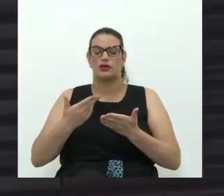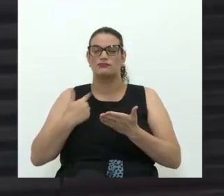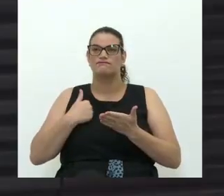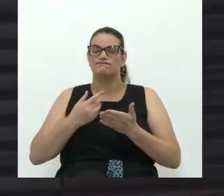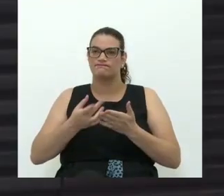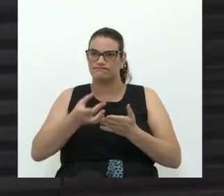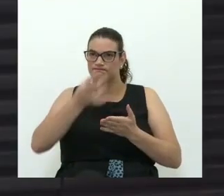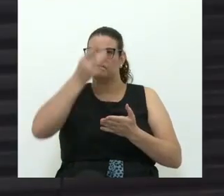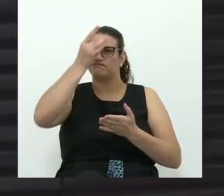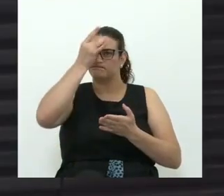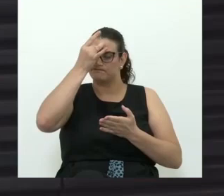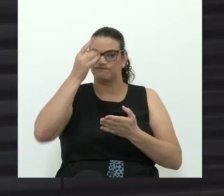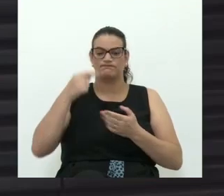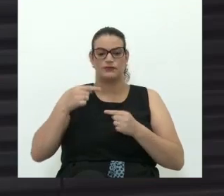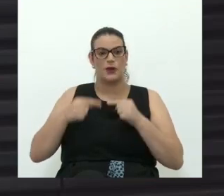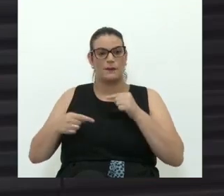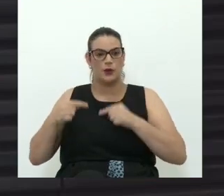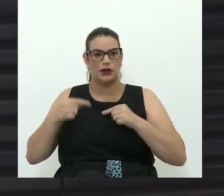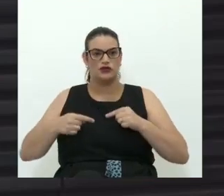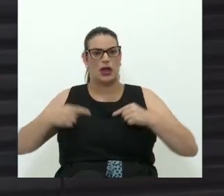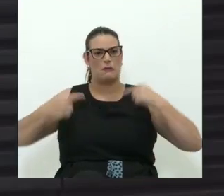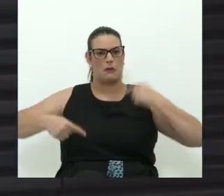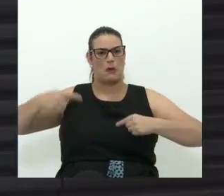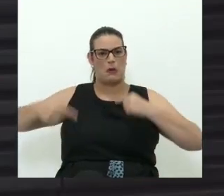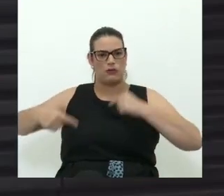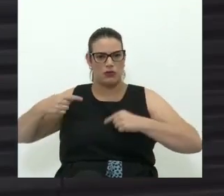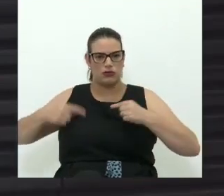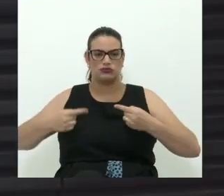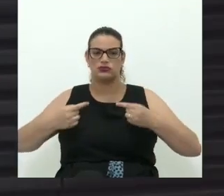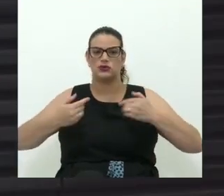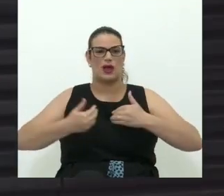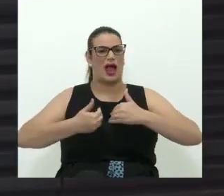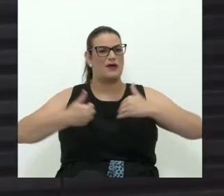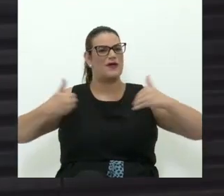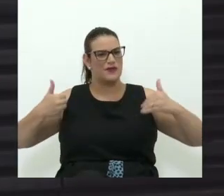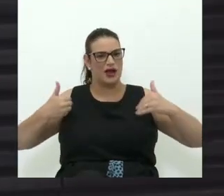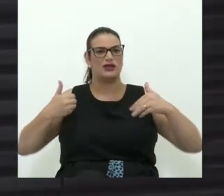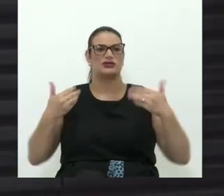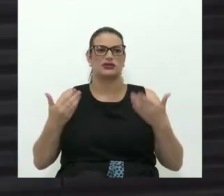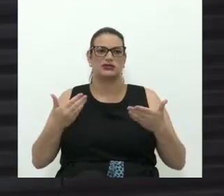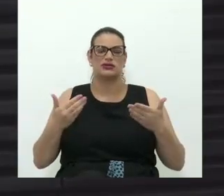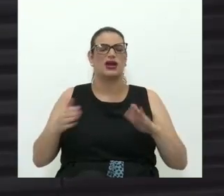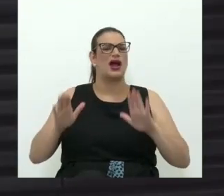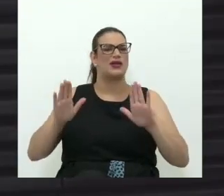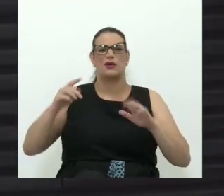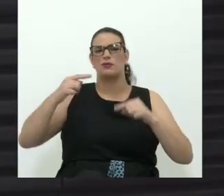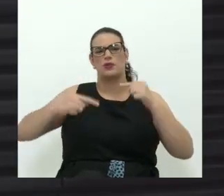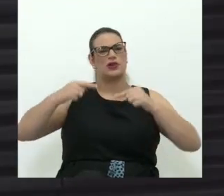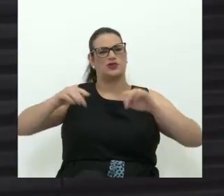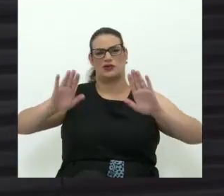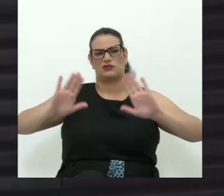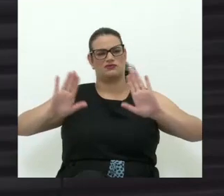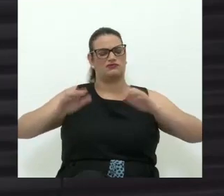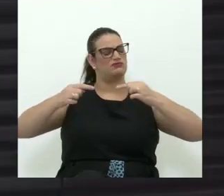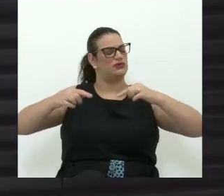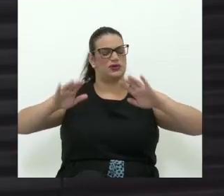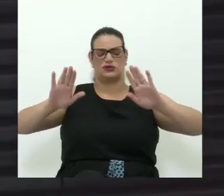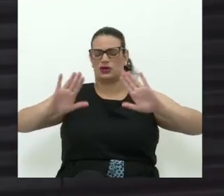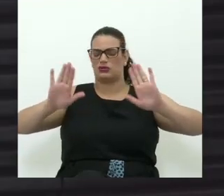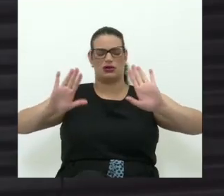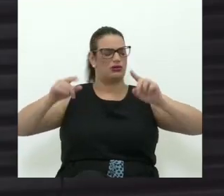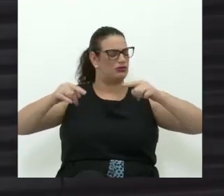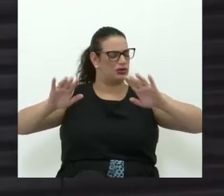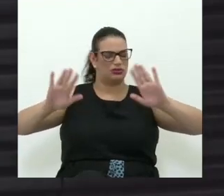ideia de que política é conflito isso vai causar afastamento muita gente diz assim ai não política não política não